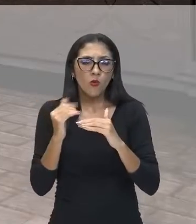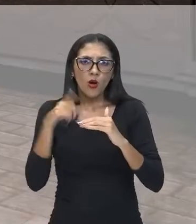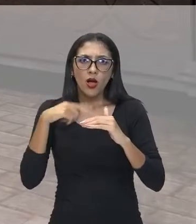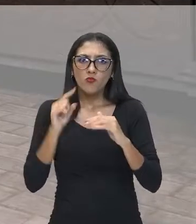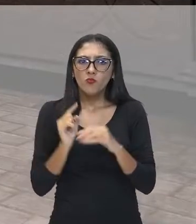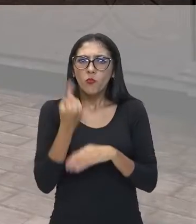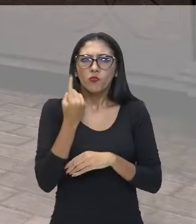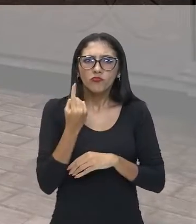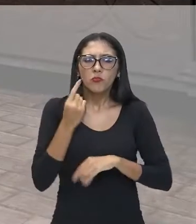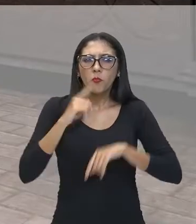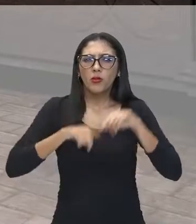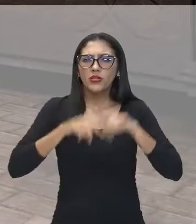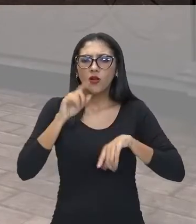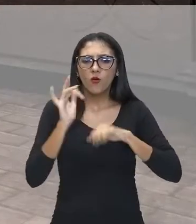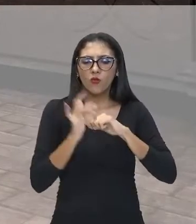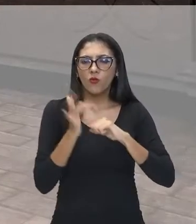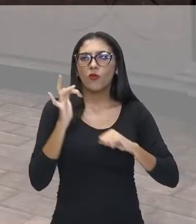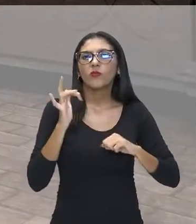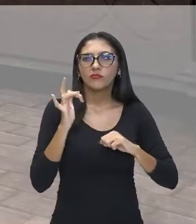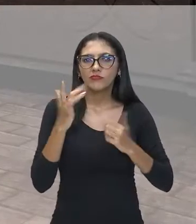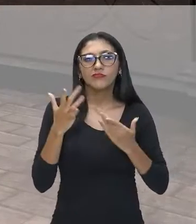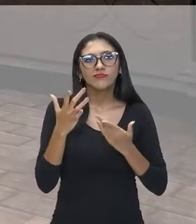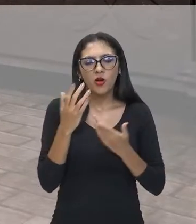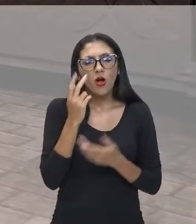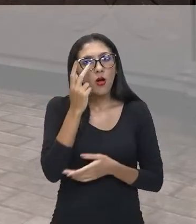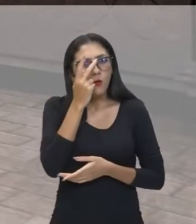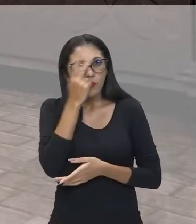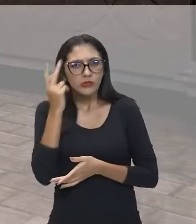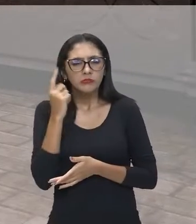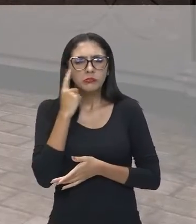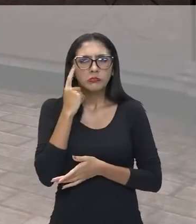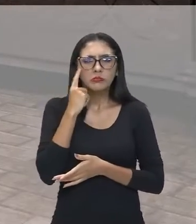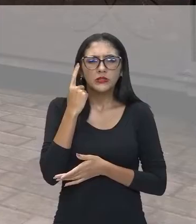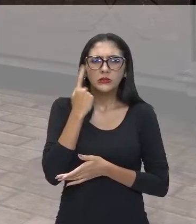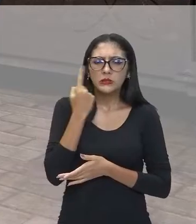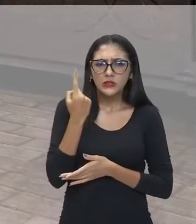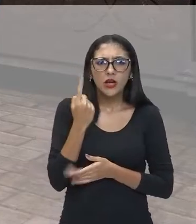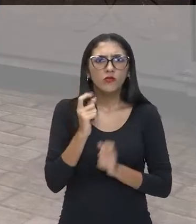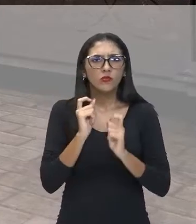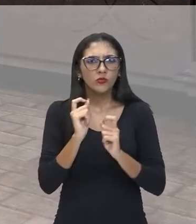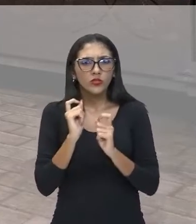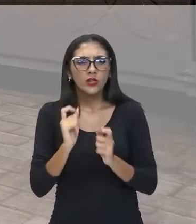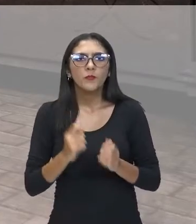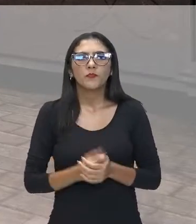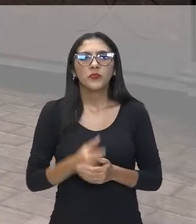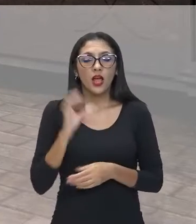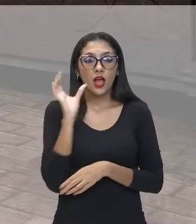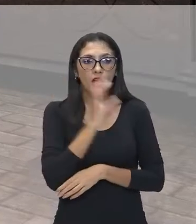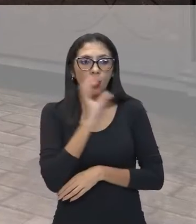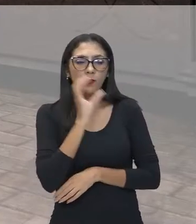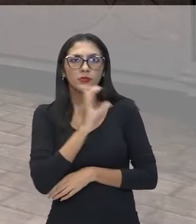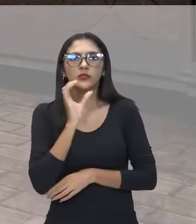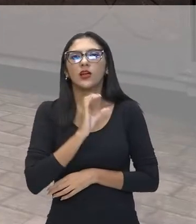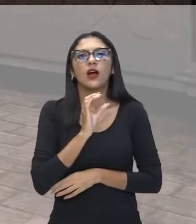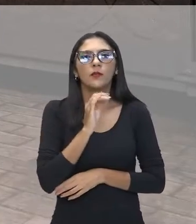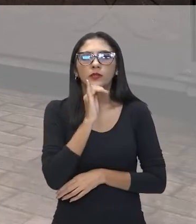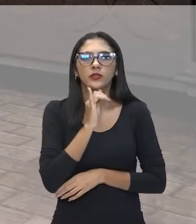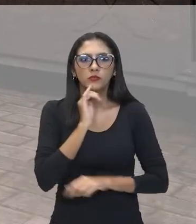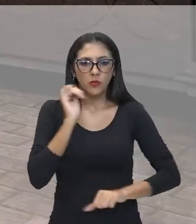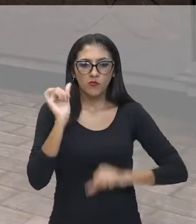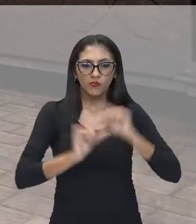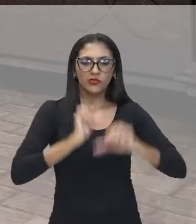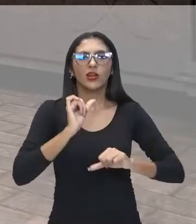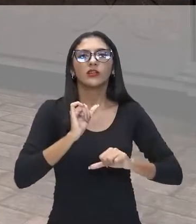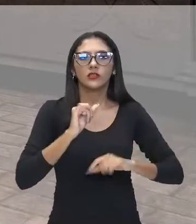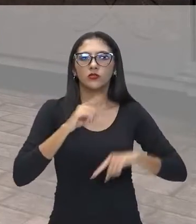esse pensamento, os alquimistas buscavam acelerar esse processo em